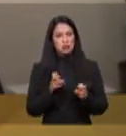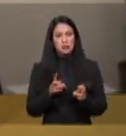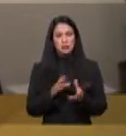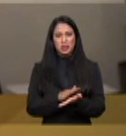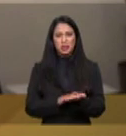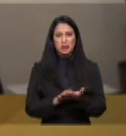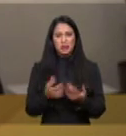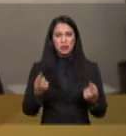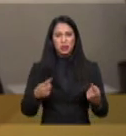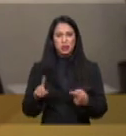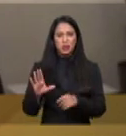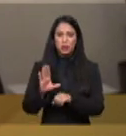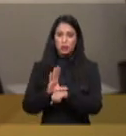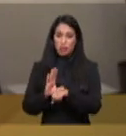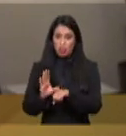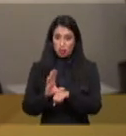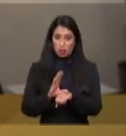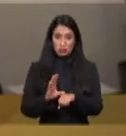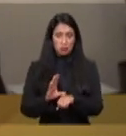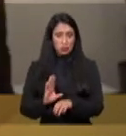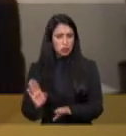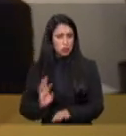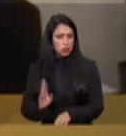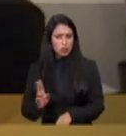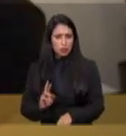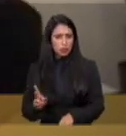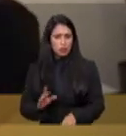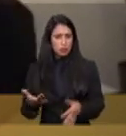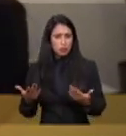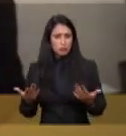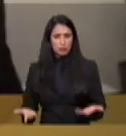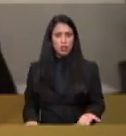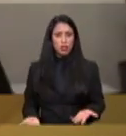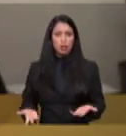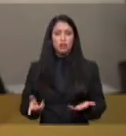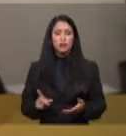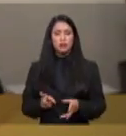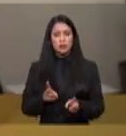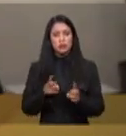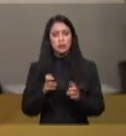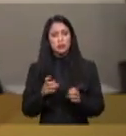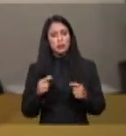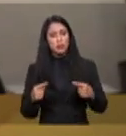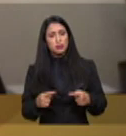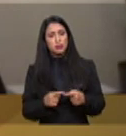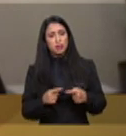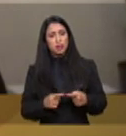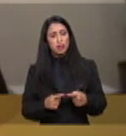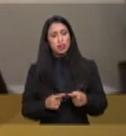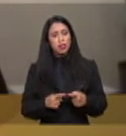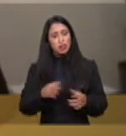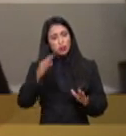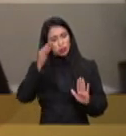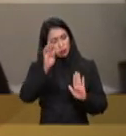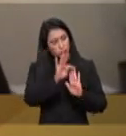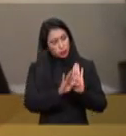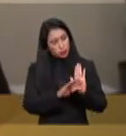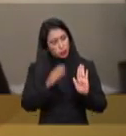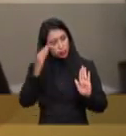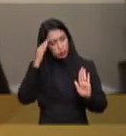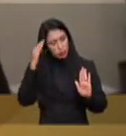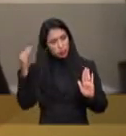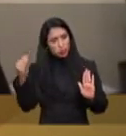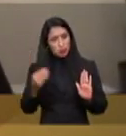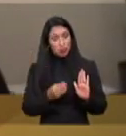qualquer ofensa à Constituição, como também entendo inexistir qualquer espaço para a interpretação conforme. Eu